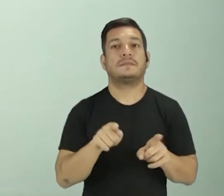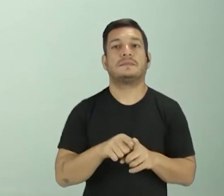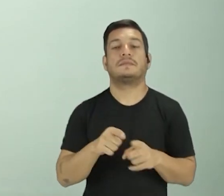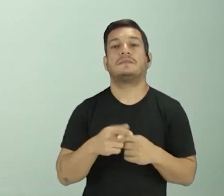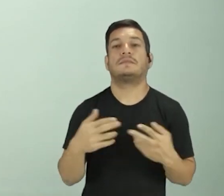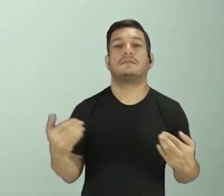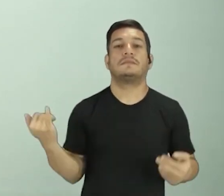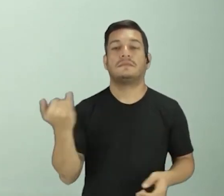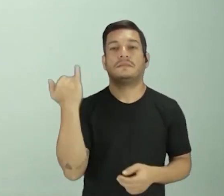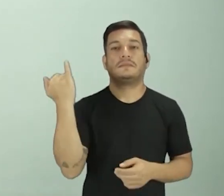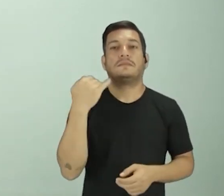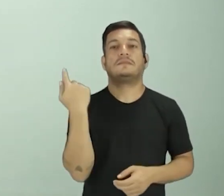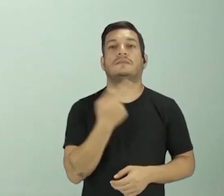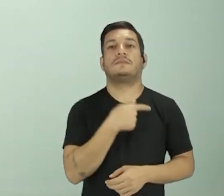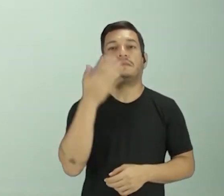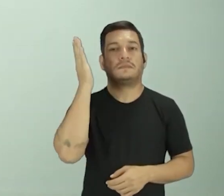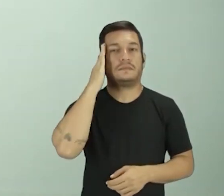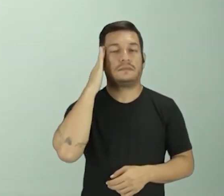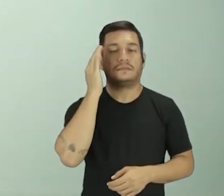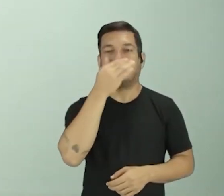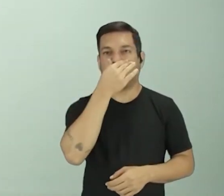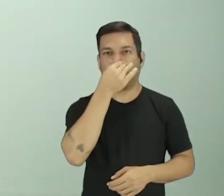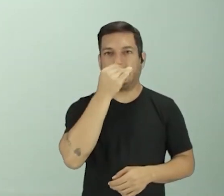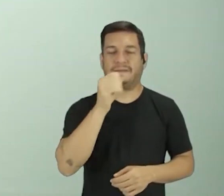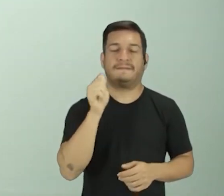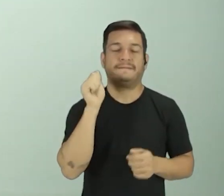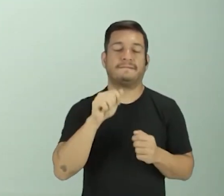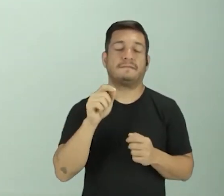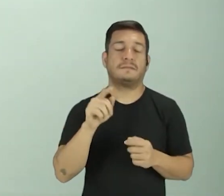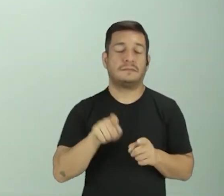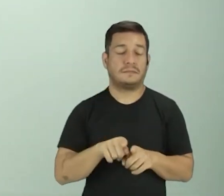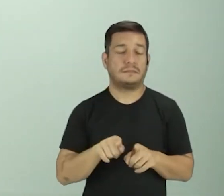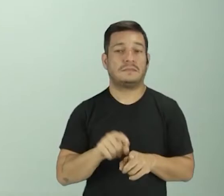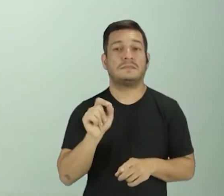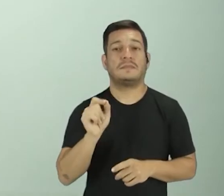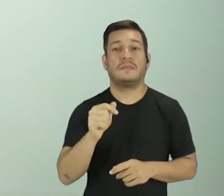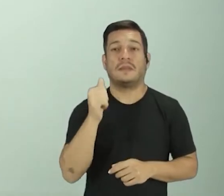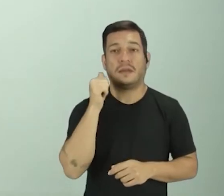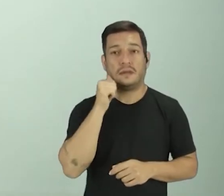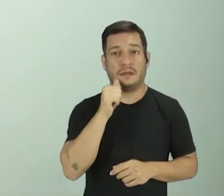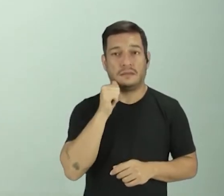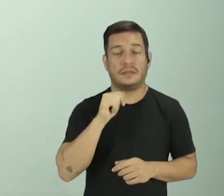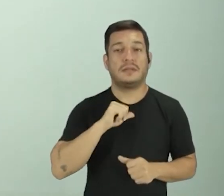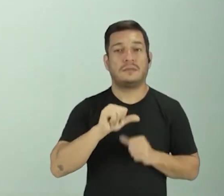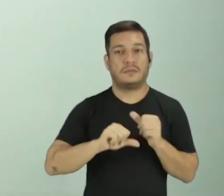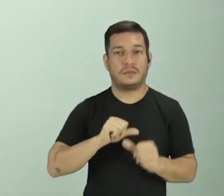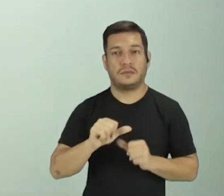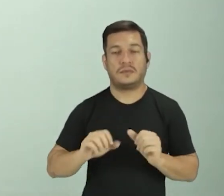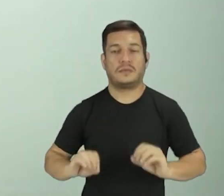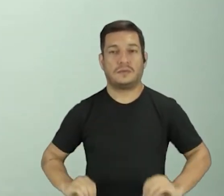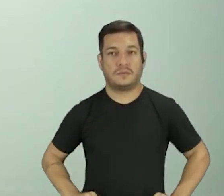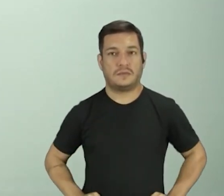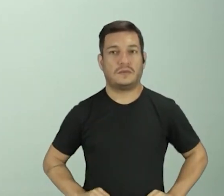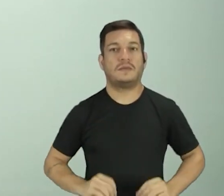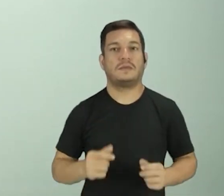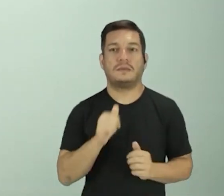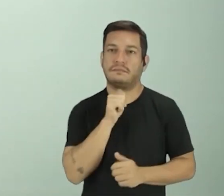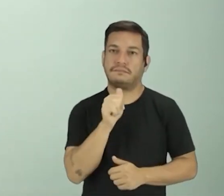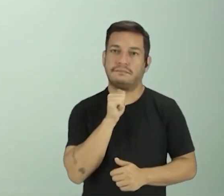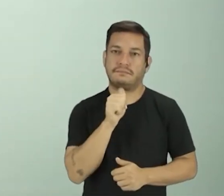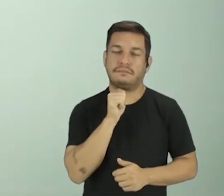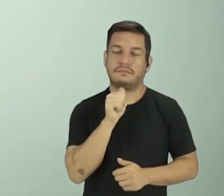muito importante é o seguinte, a gente sabe, né, que a menina ovulou, né, ela se tornou moça, né, atingiu sua